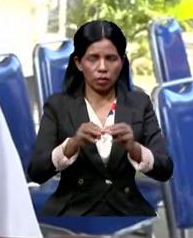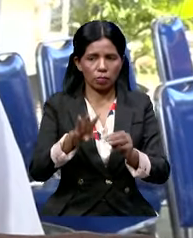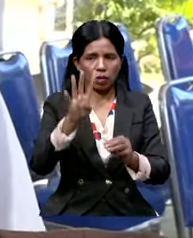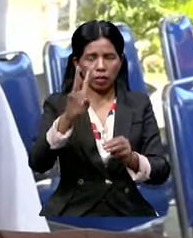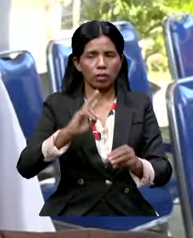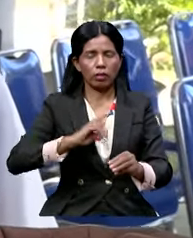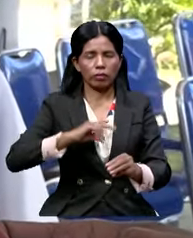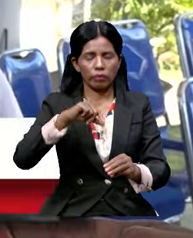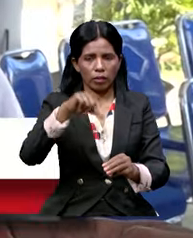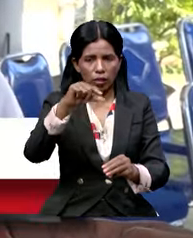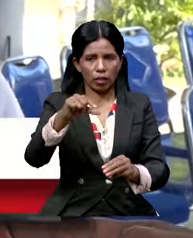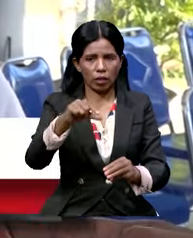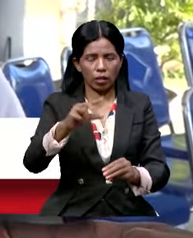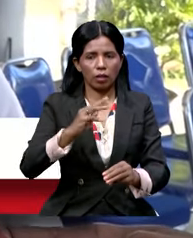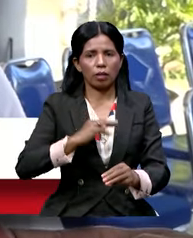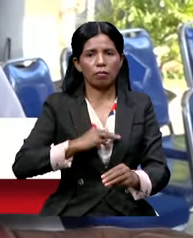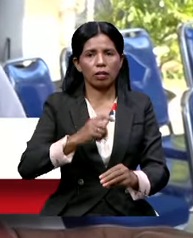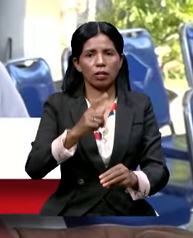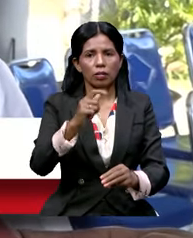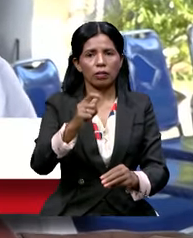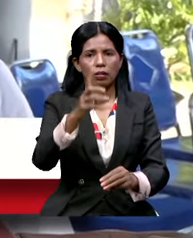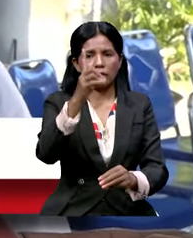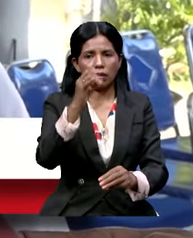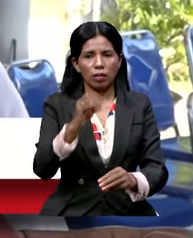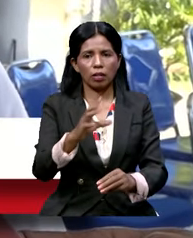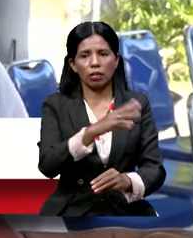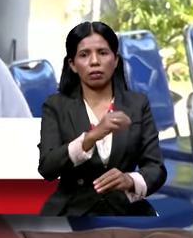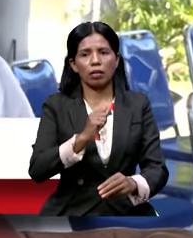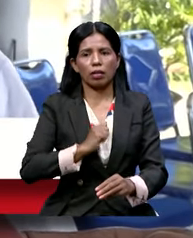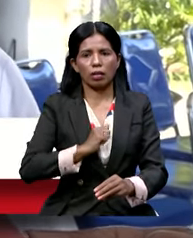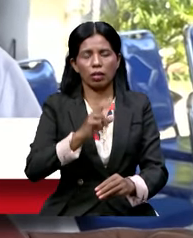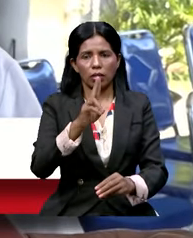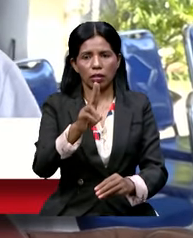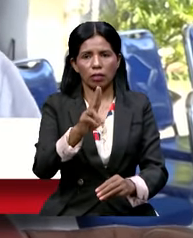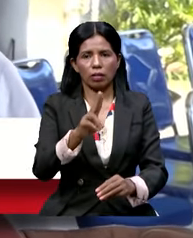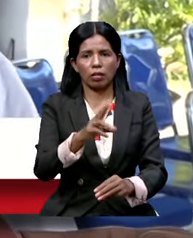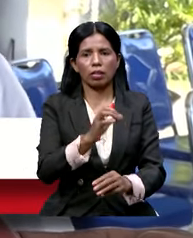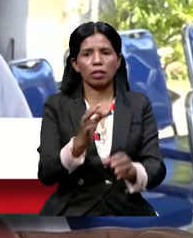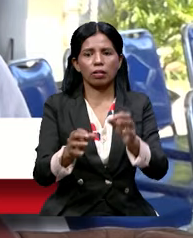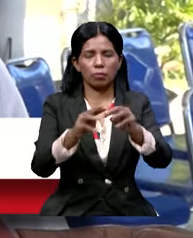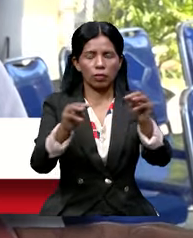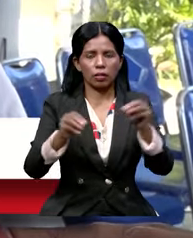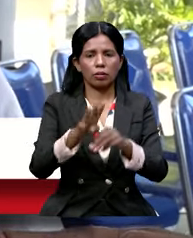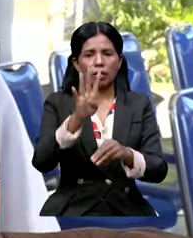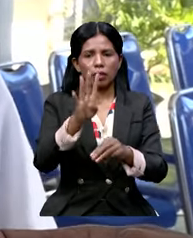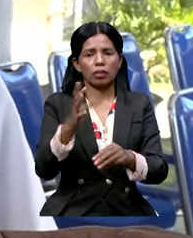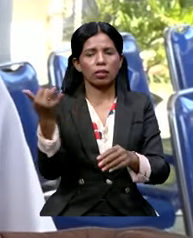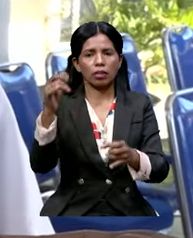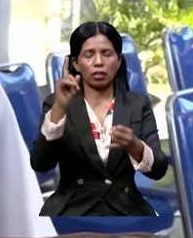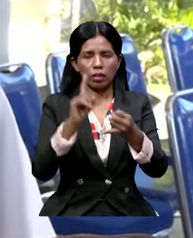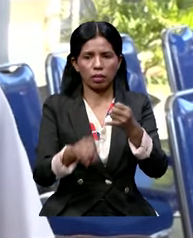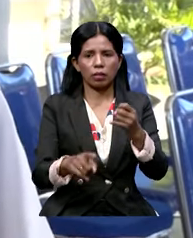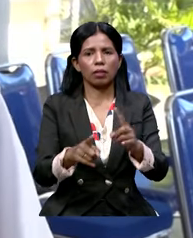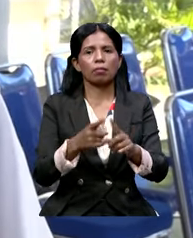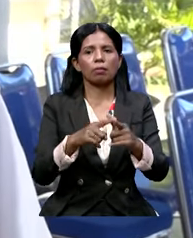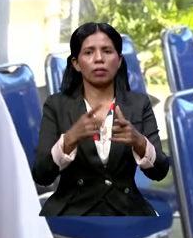Vikeke, Manatutu, Dili no Aileo. Mesmo município Hade, Siraikus, vai ver qualidade